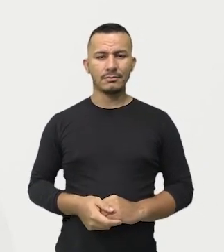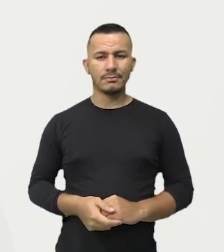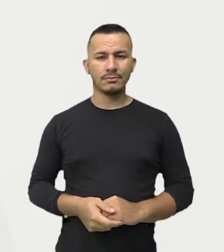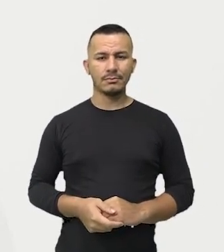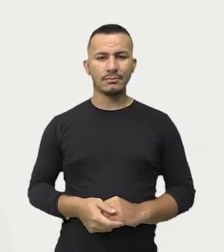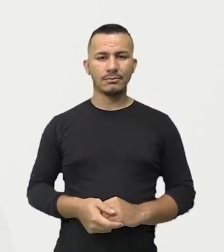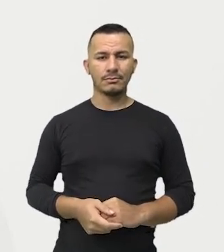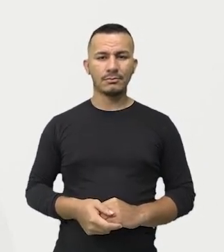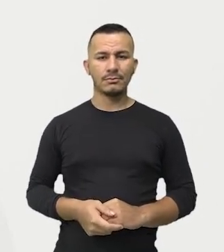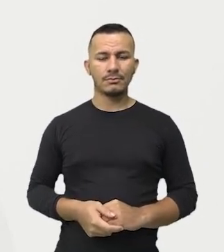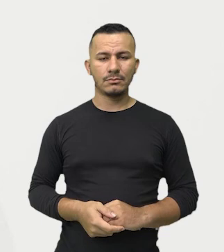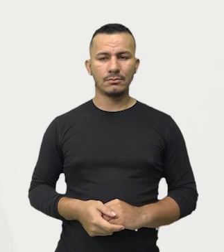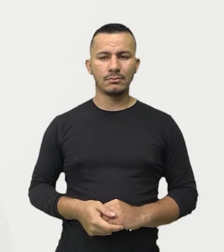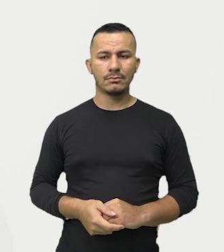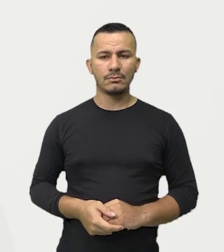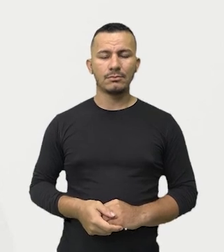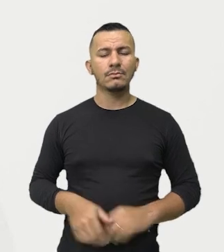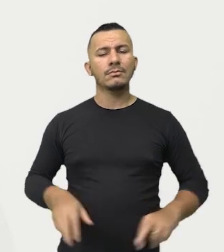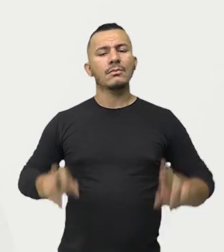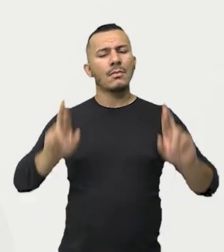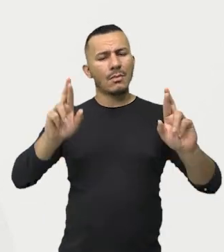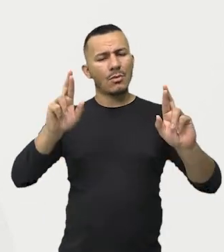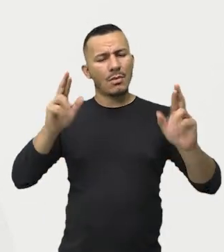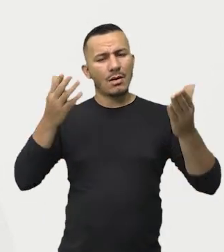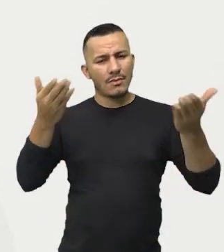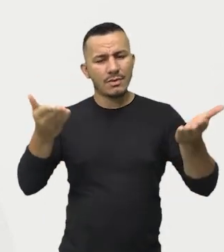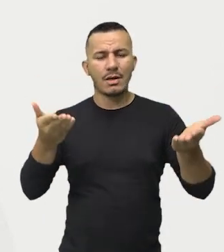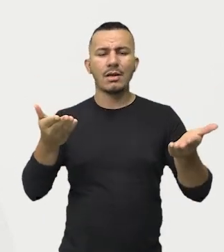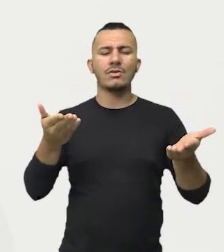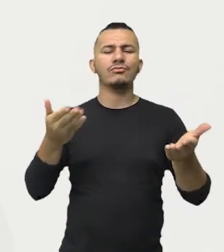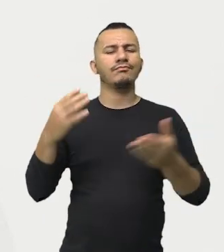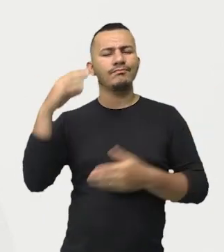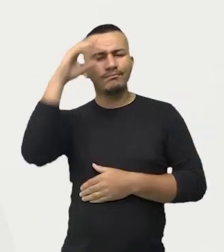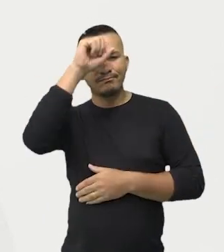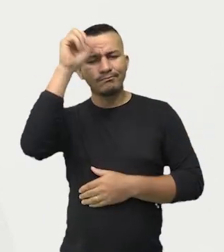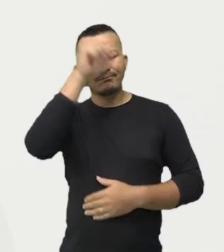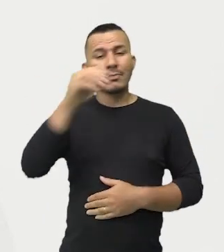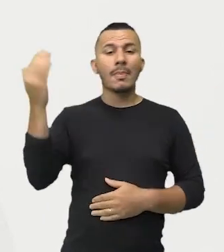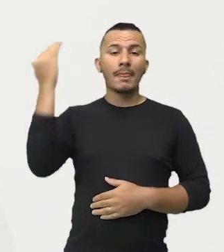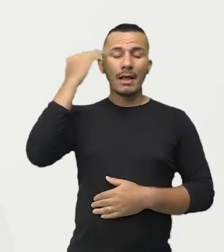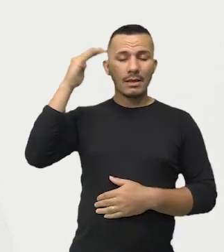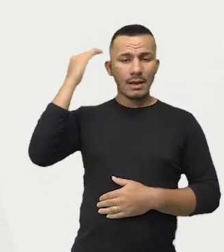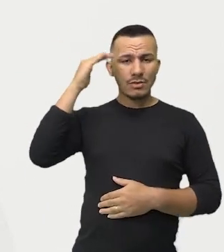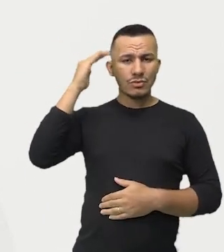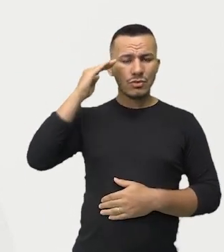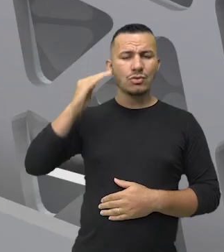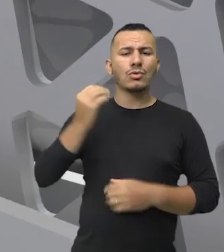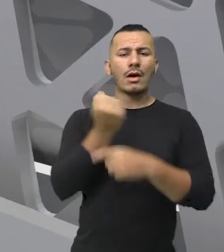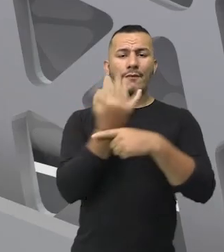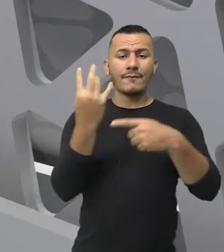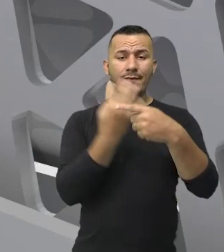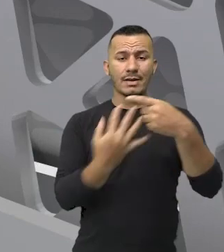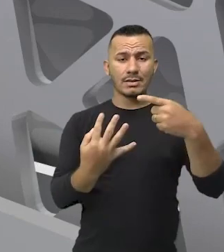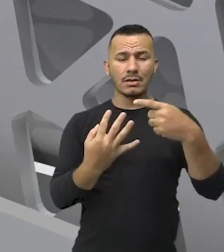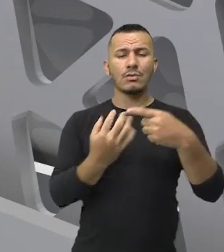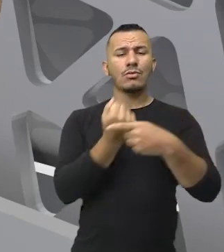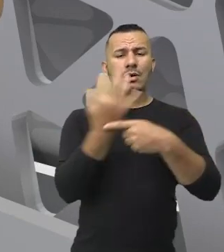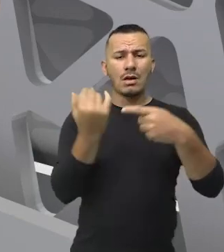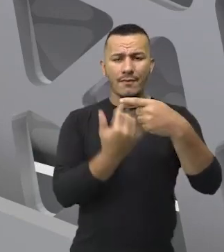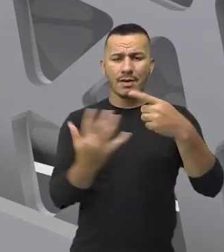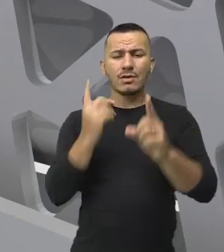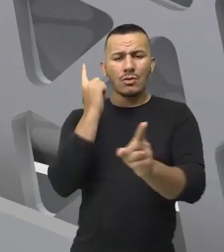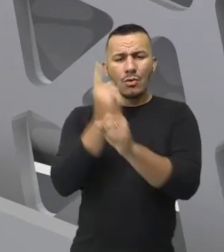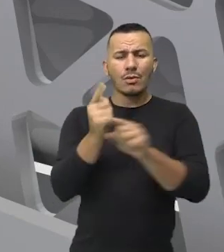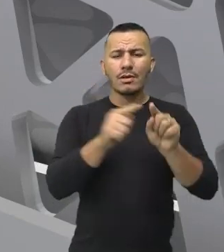Bom, pessoal, é isso. Espero que vocês tenham compreendido aí como localizar aí os números